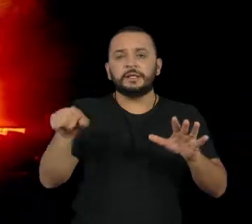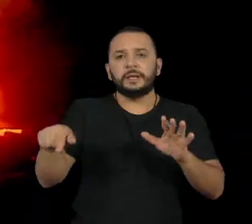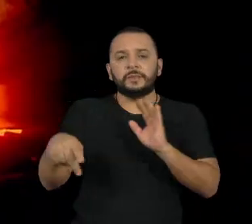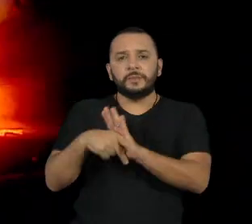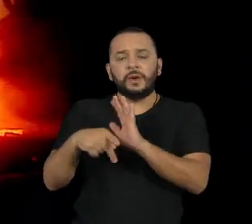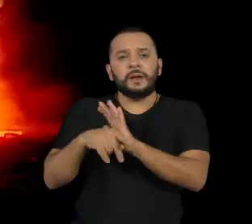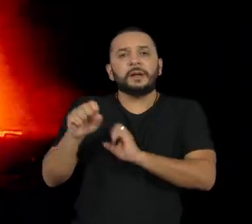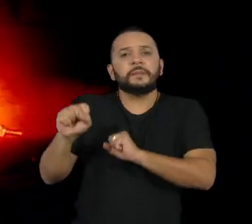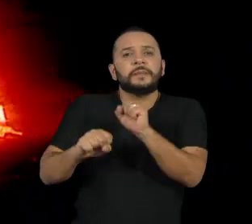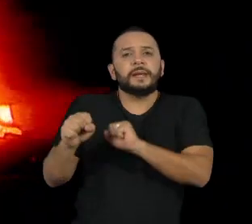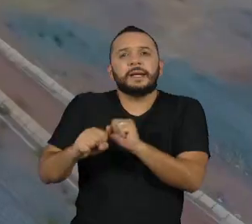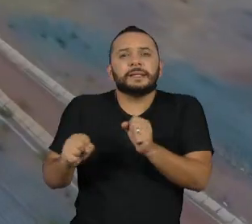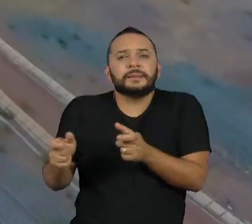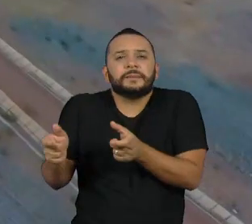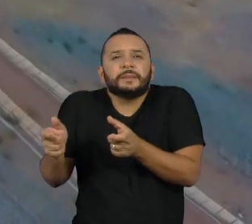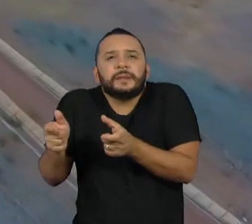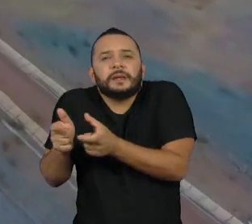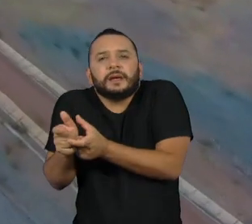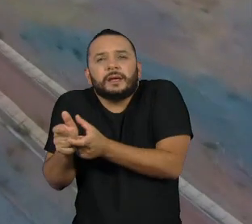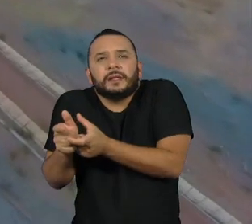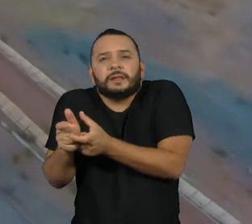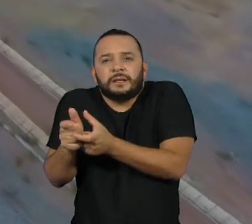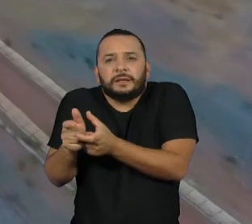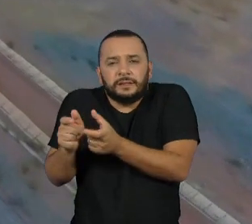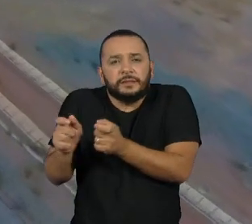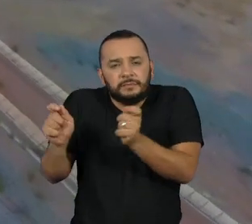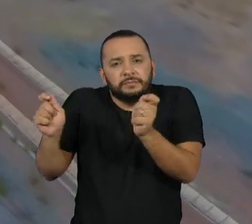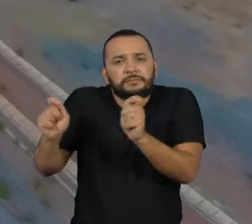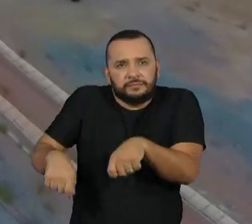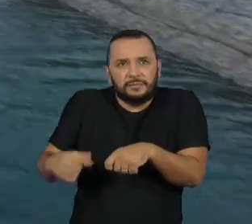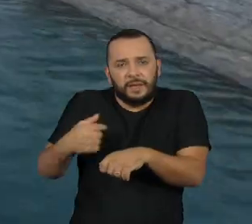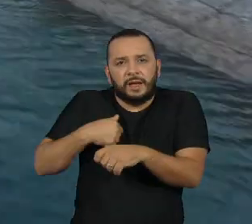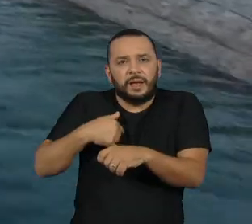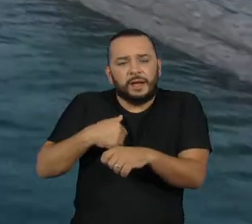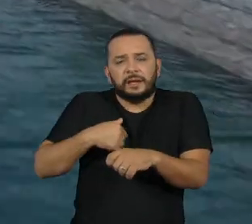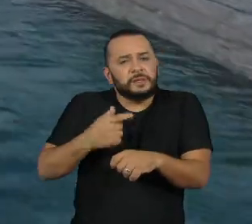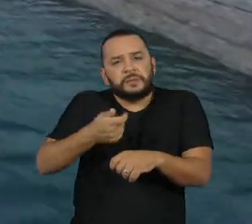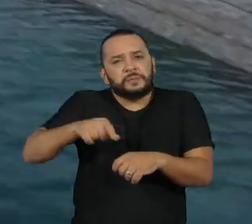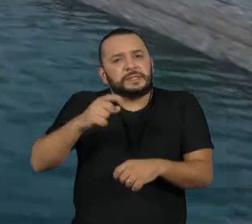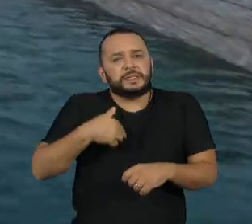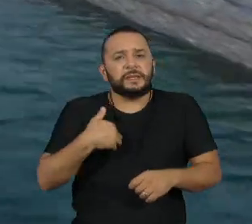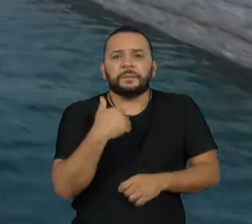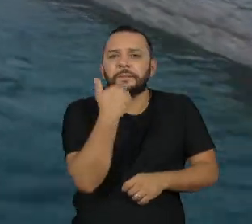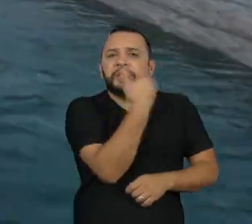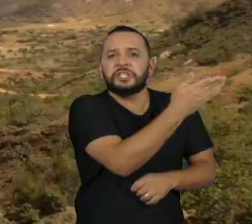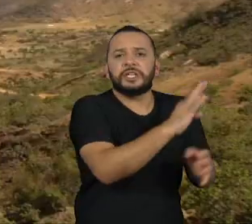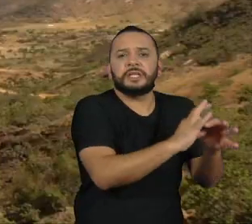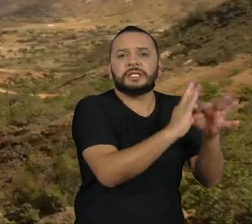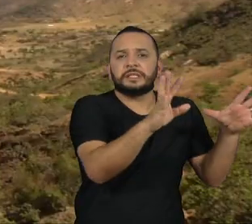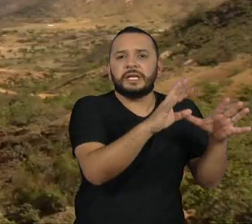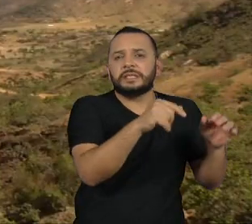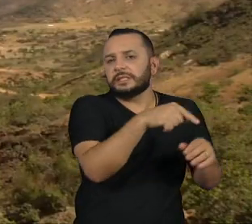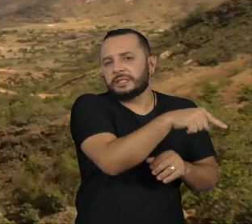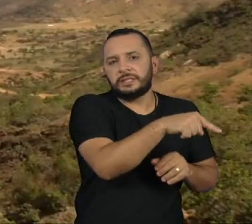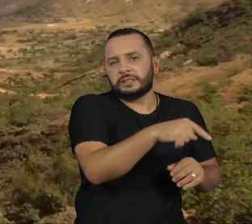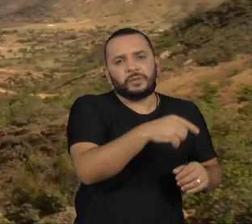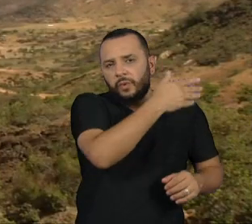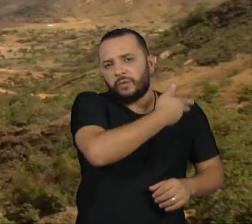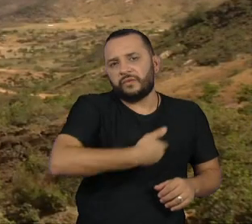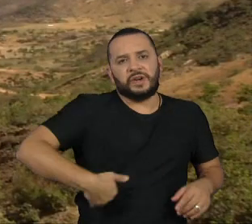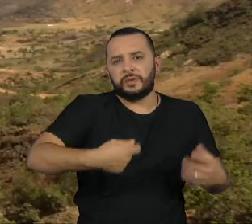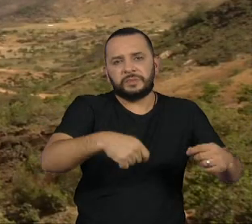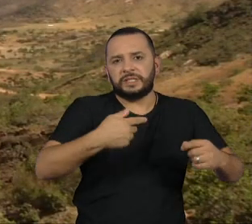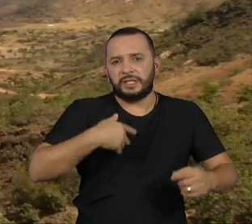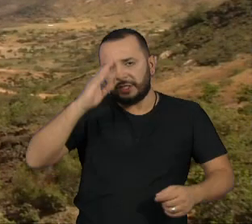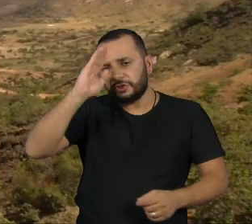de baixo impacto ambiental, que poderá ser obtida sem avaliação prévia do órgão ambiental. O